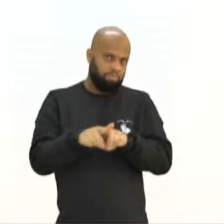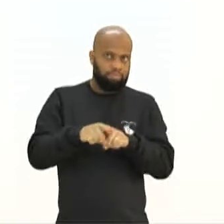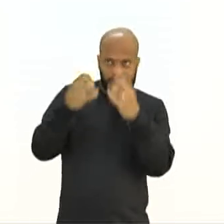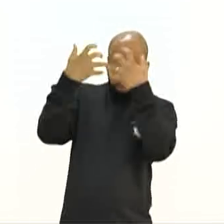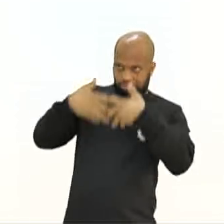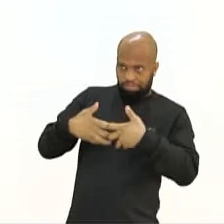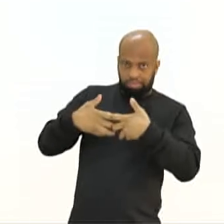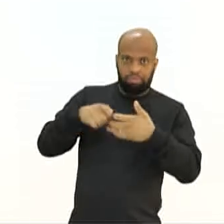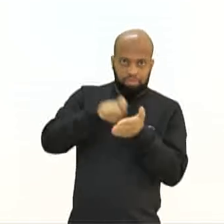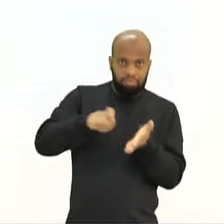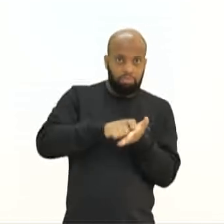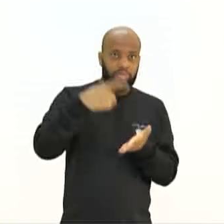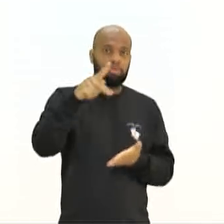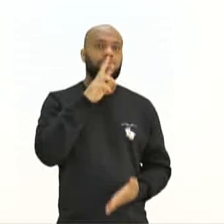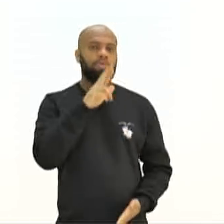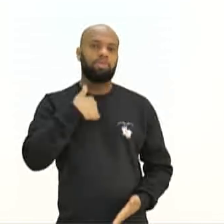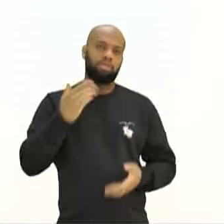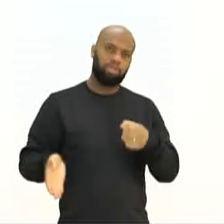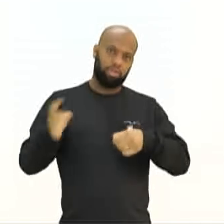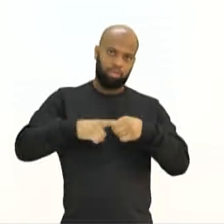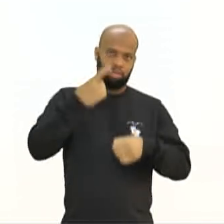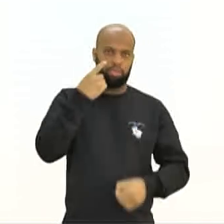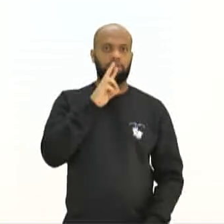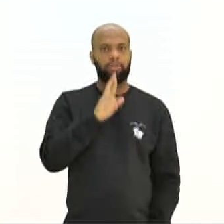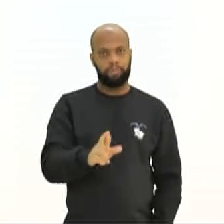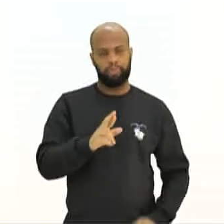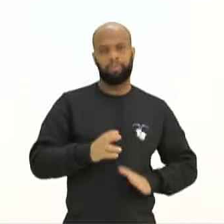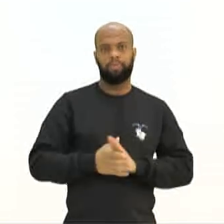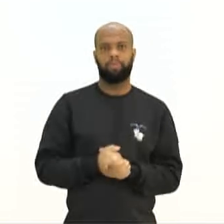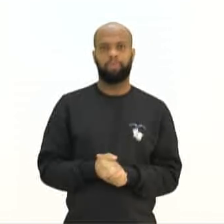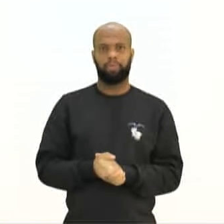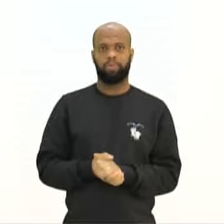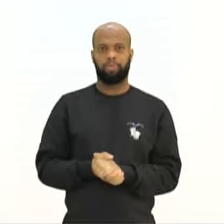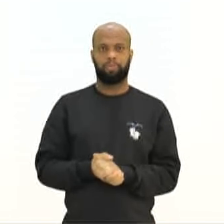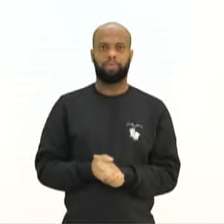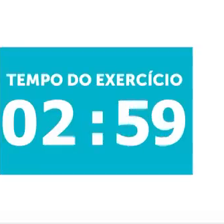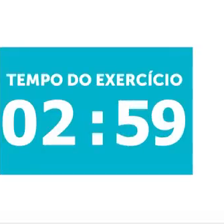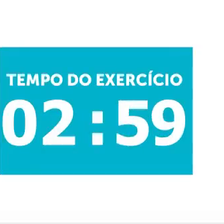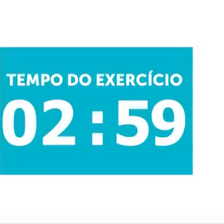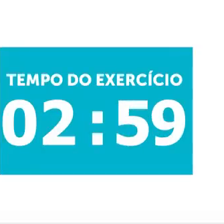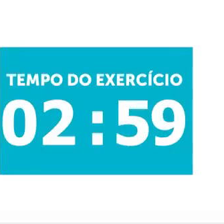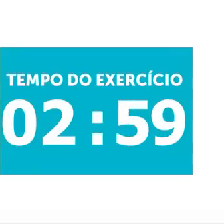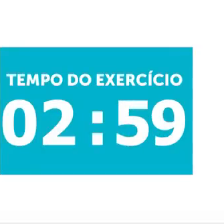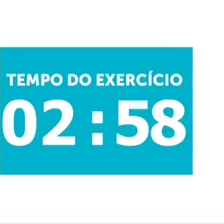trecho e escrever aí o que você imagina que esse interlocutor espera. Já volto.